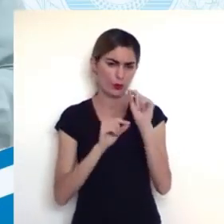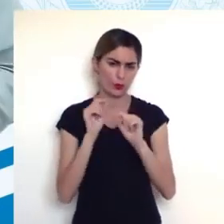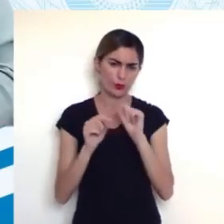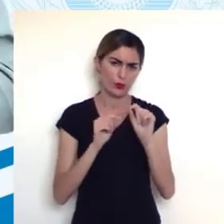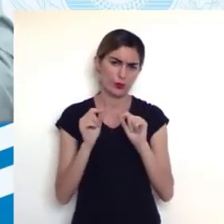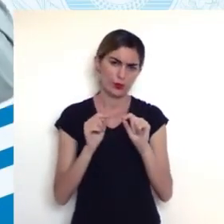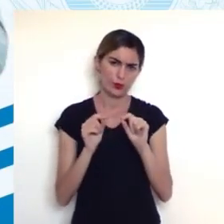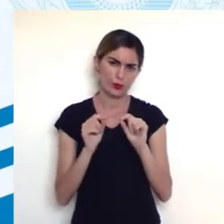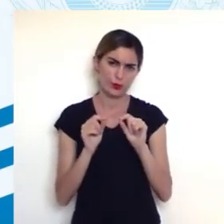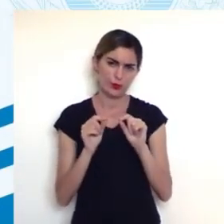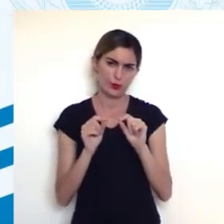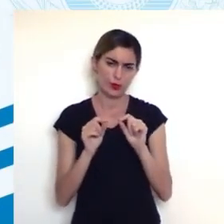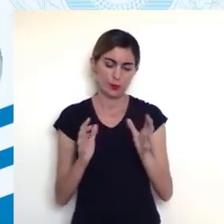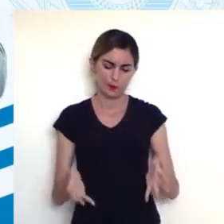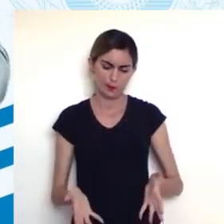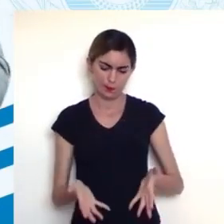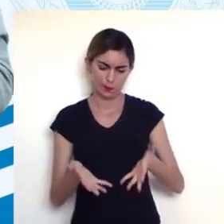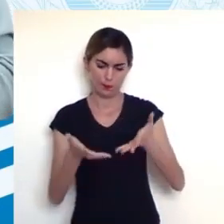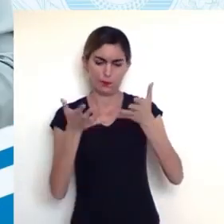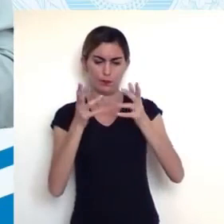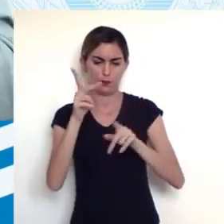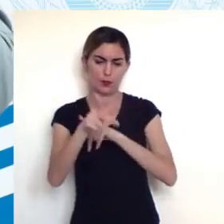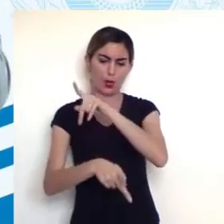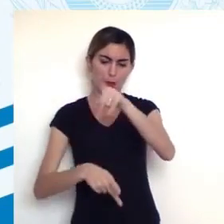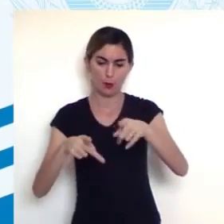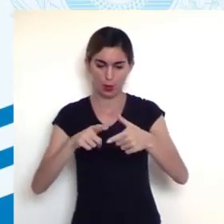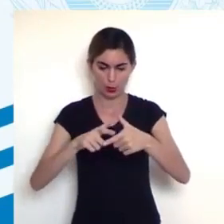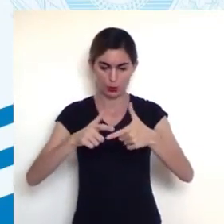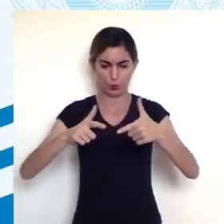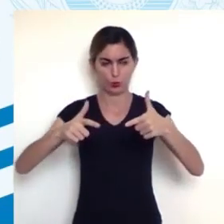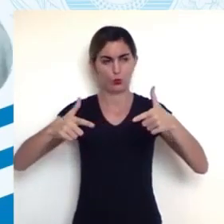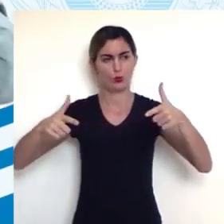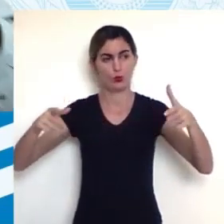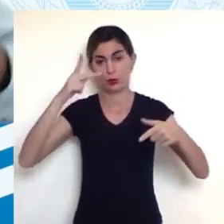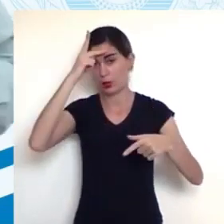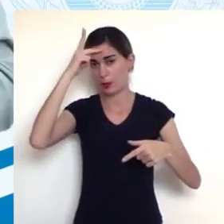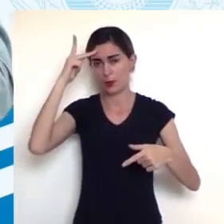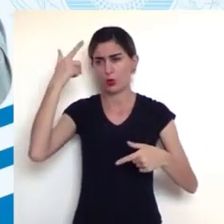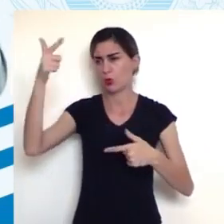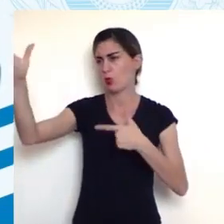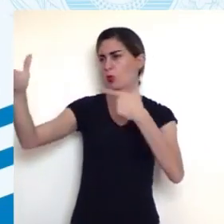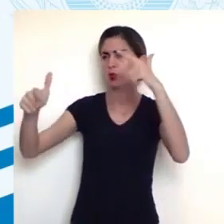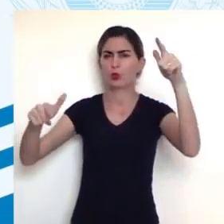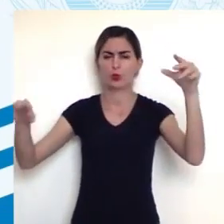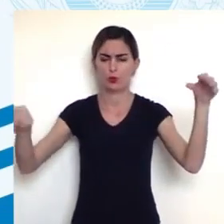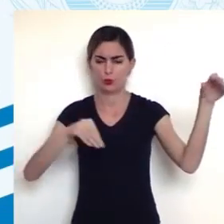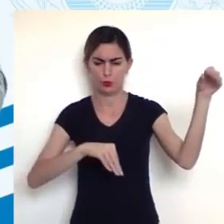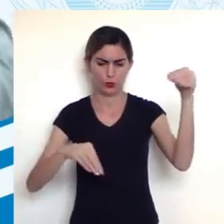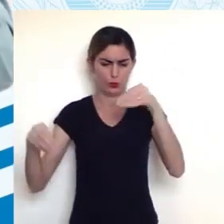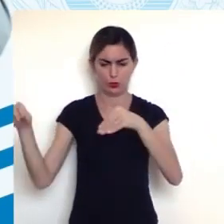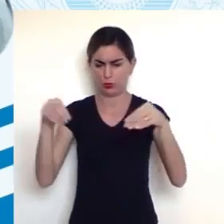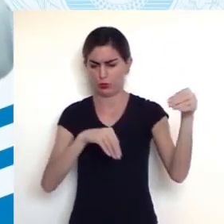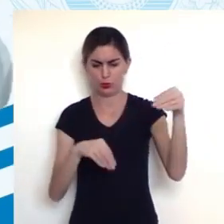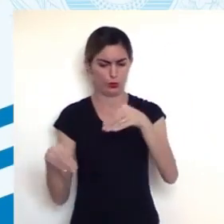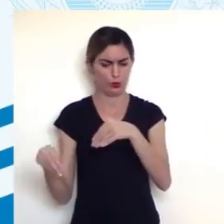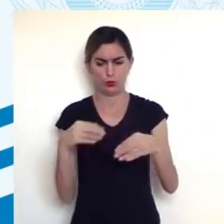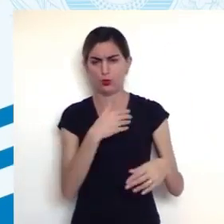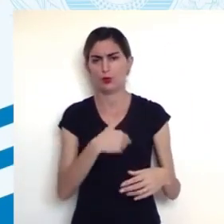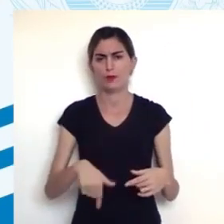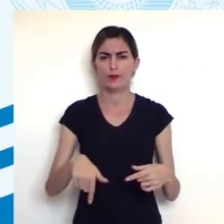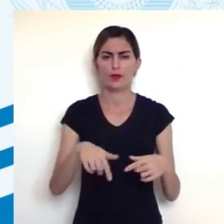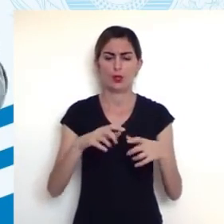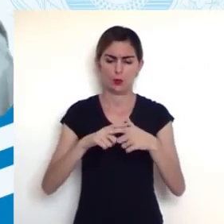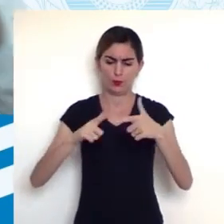questão do crescimento populacional. As pessoas vinham de todas as partes, né? Aqui